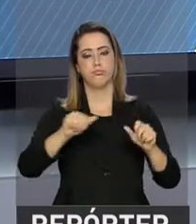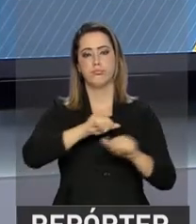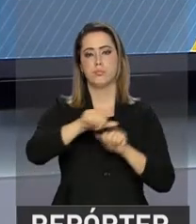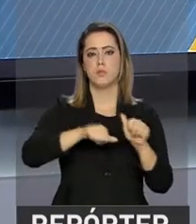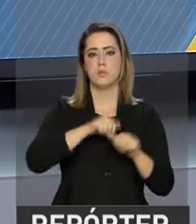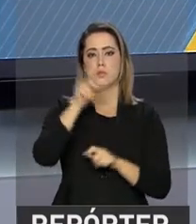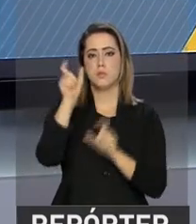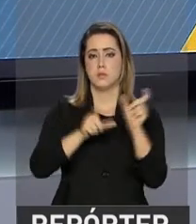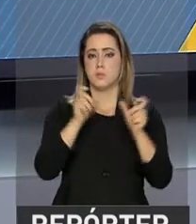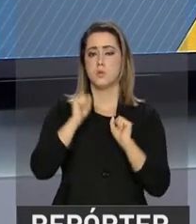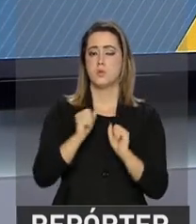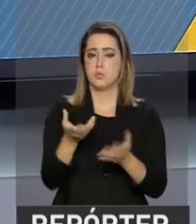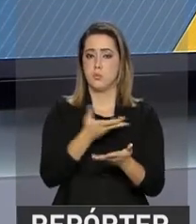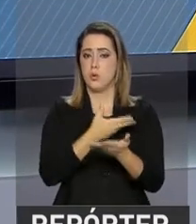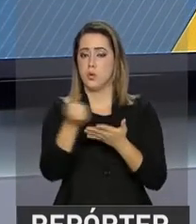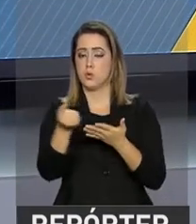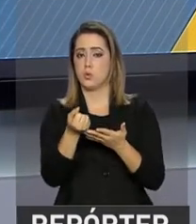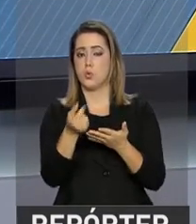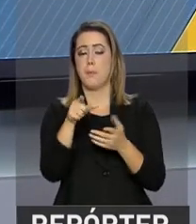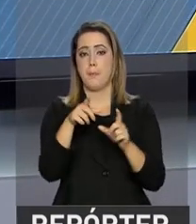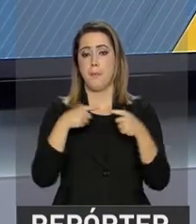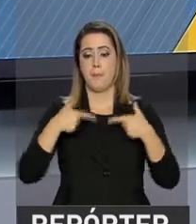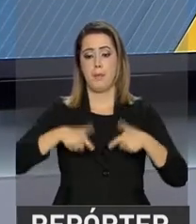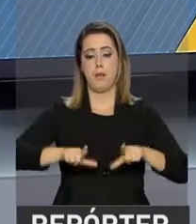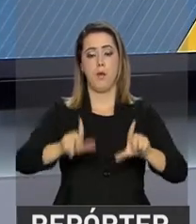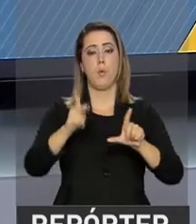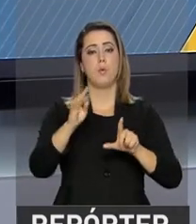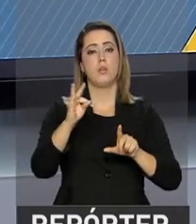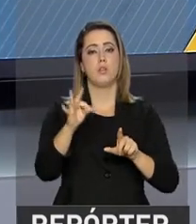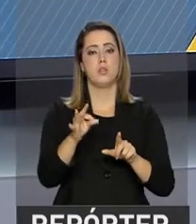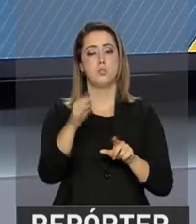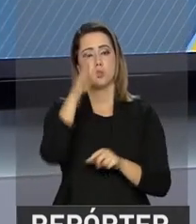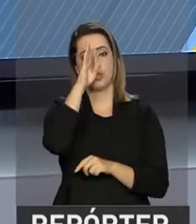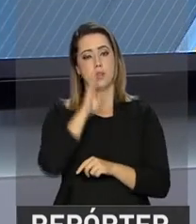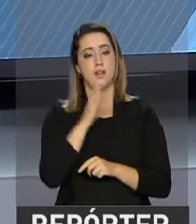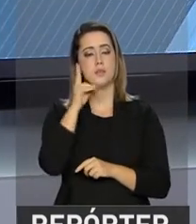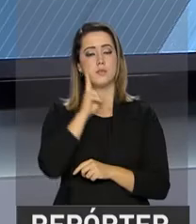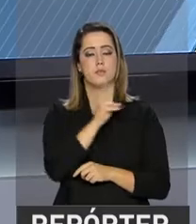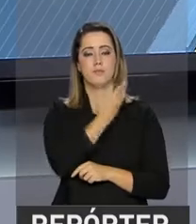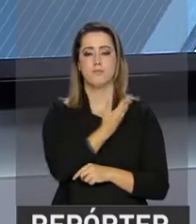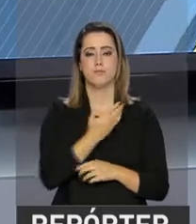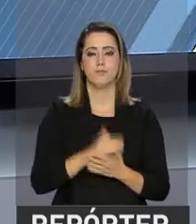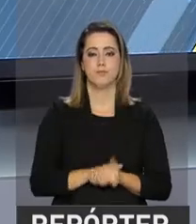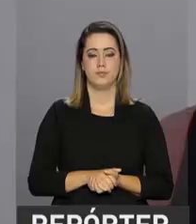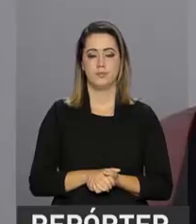governo podem conseguir o conversor de graça. Saiba como na reportagem de Natália Mello.